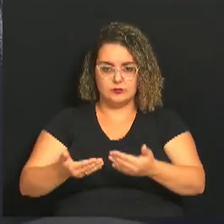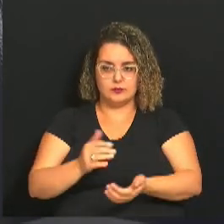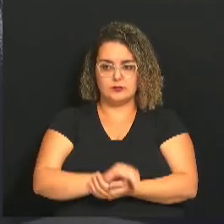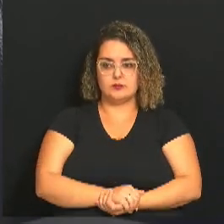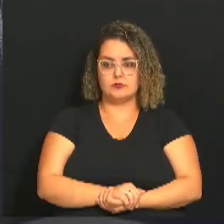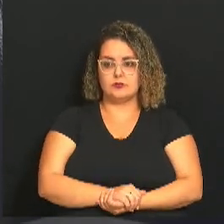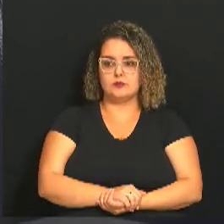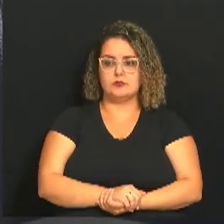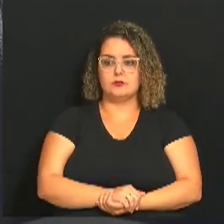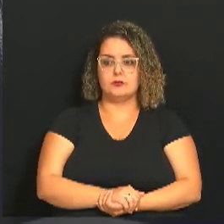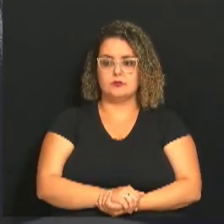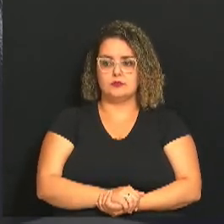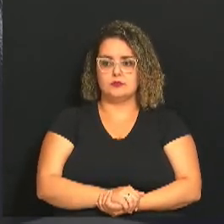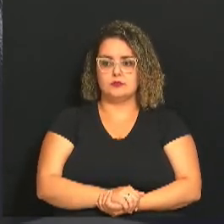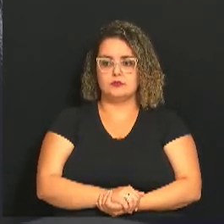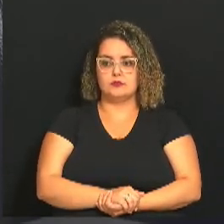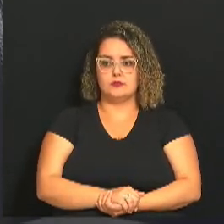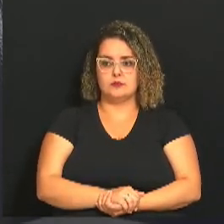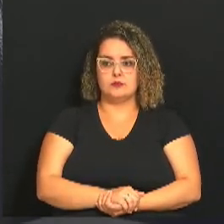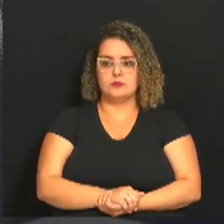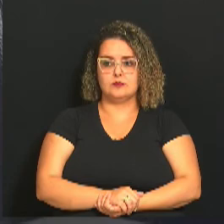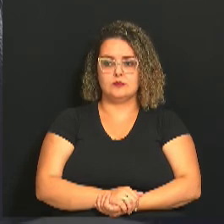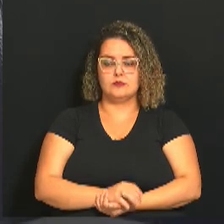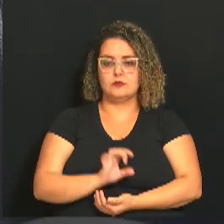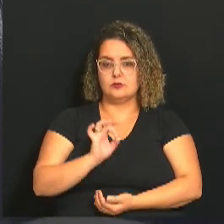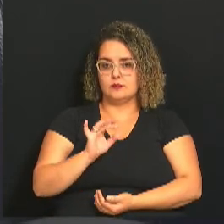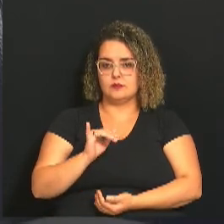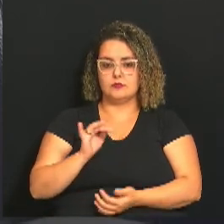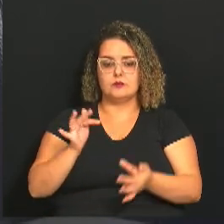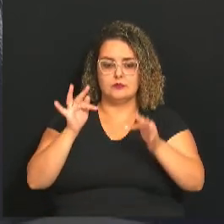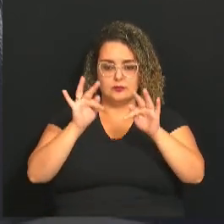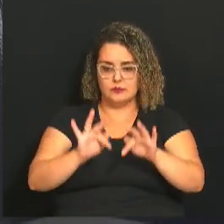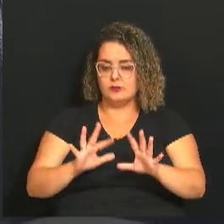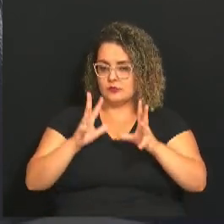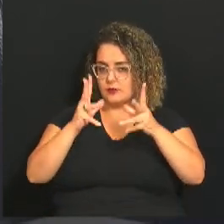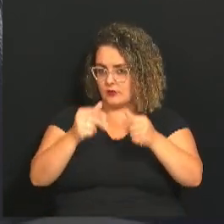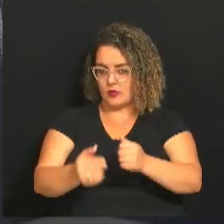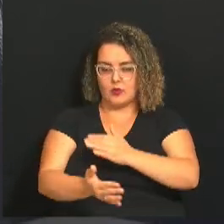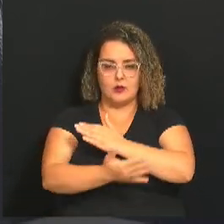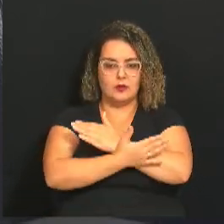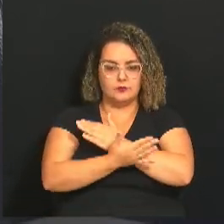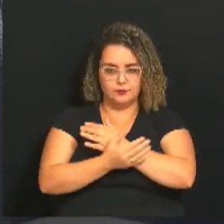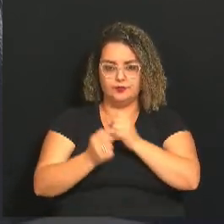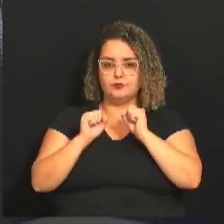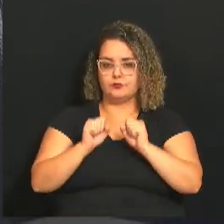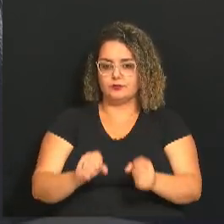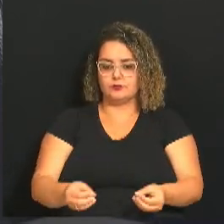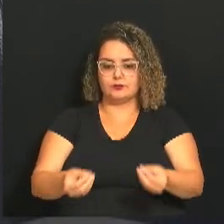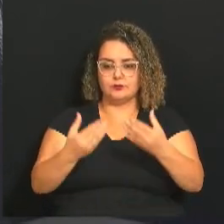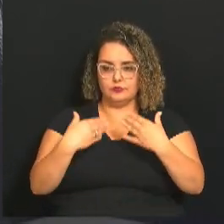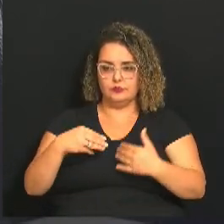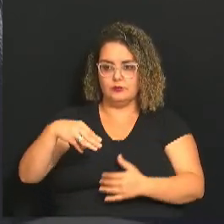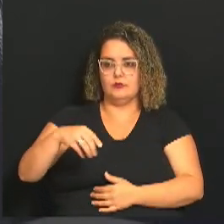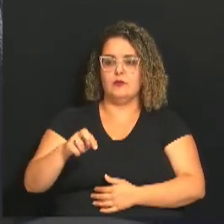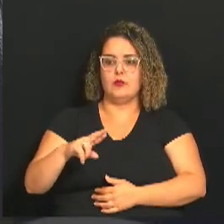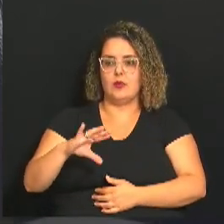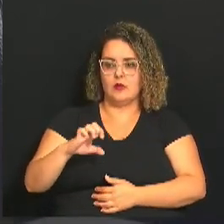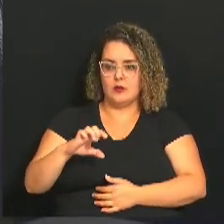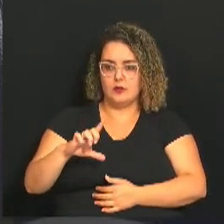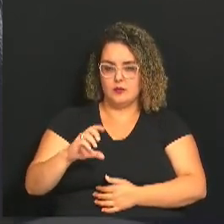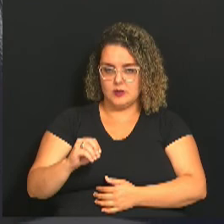finalizando, dizer, Bruno, que toda contribuição que você puder enviar, Marcelo, puder enviar para a